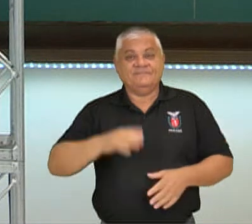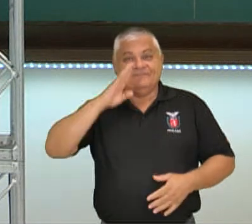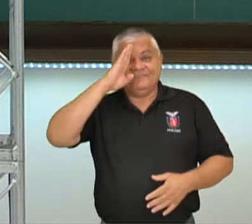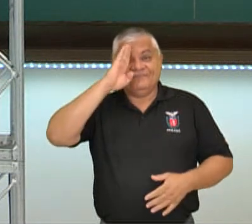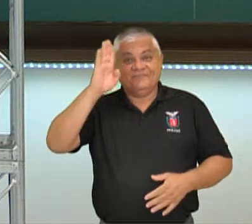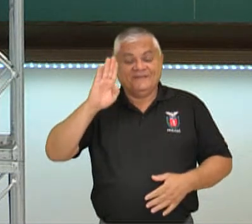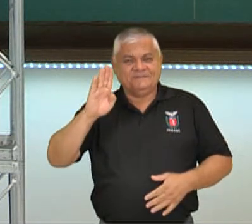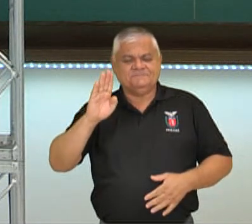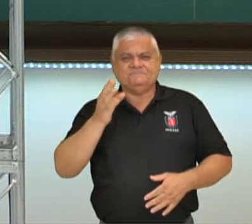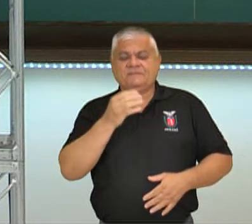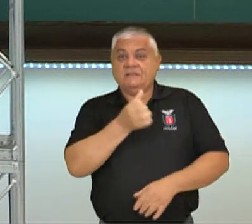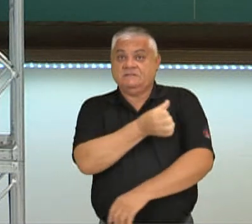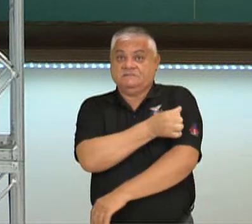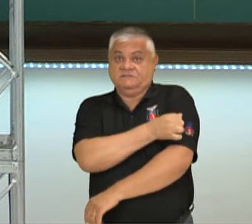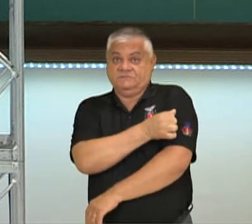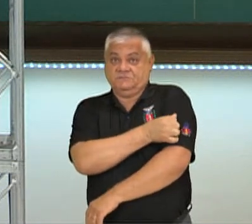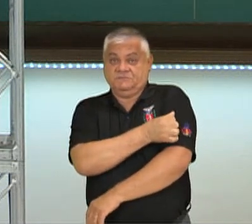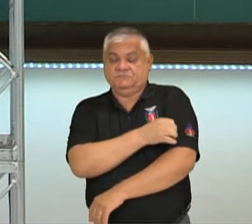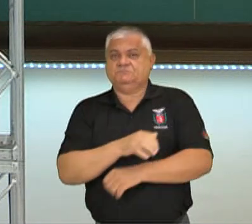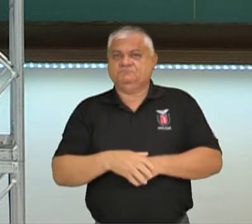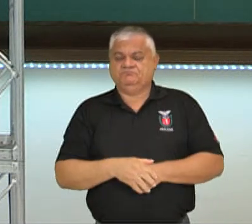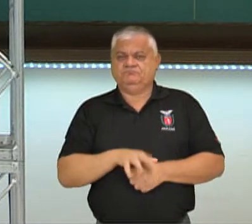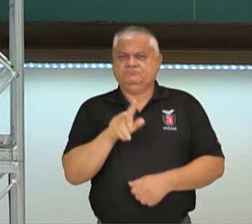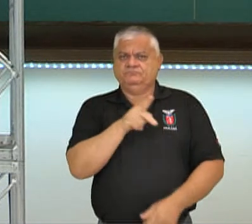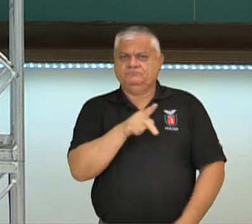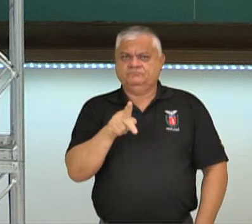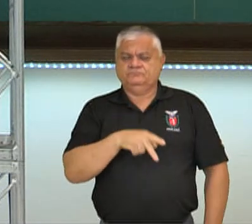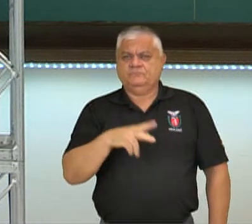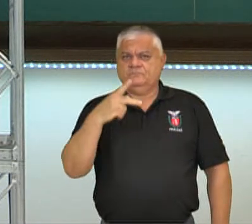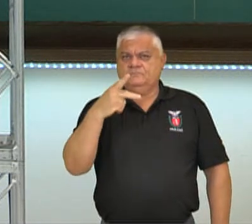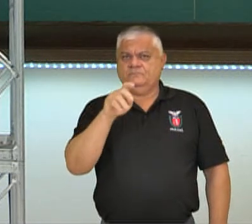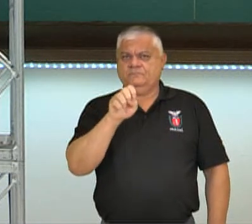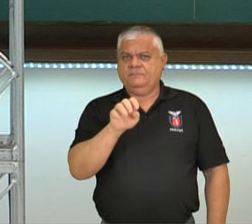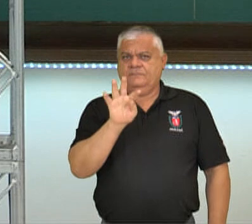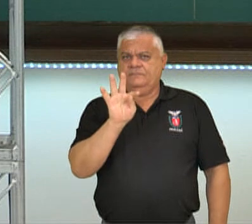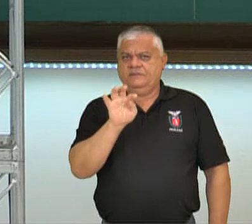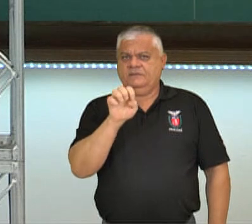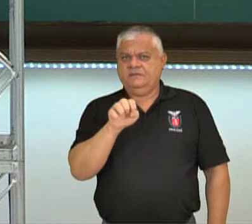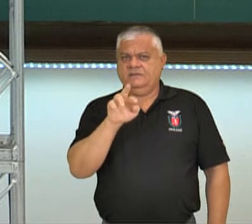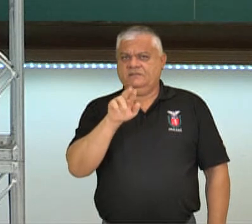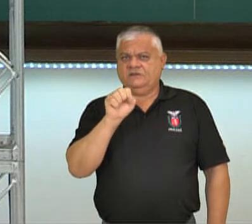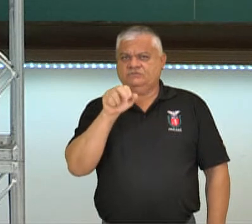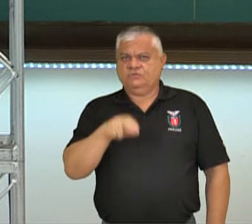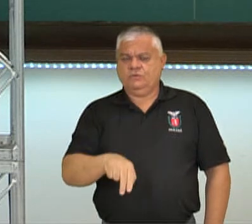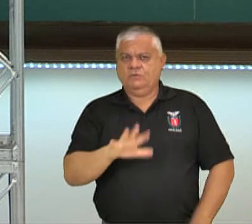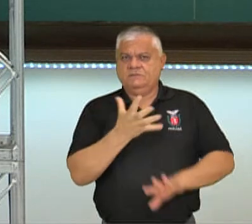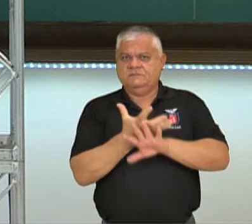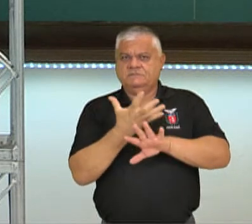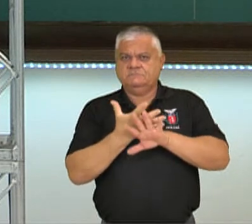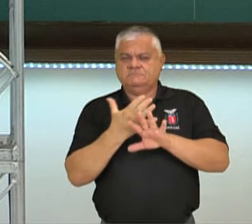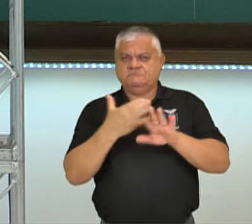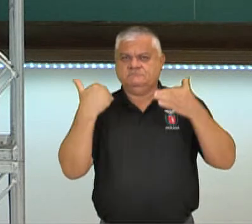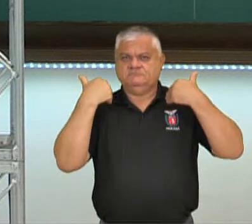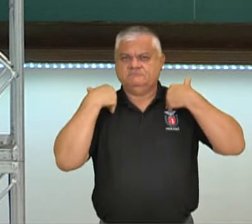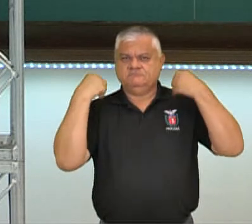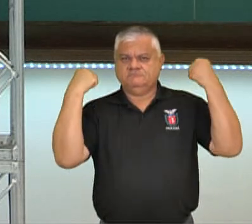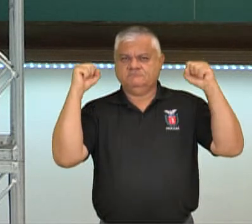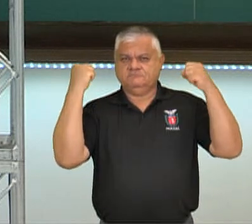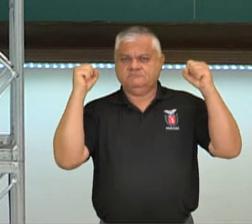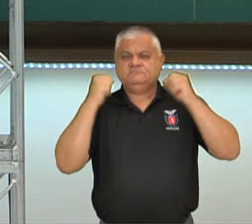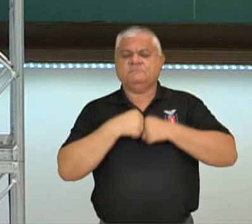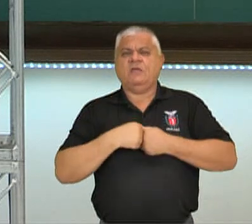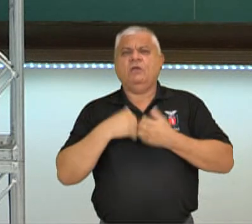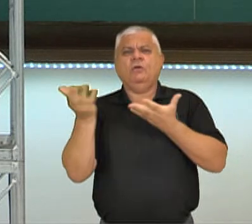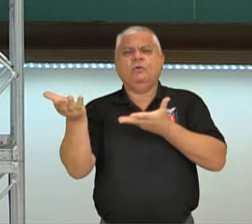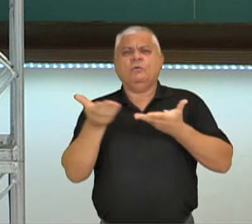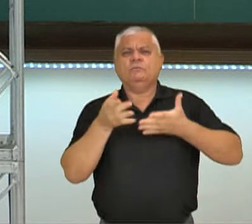Olá, pessoal do sexto ano. Eu sou o professor Peterson, da disciplina de Educação Física. E tenho aquele convite